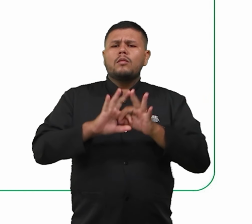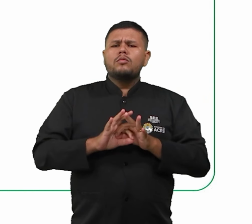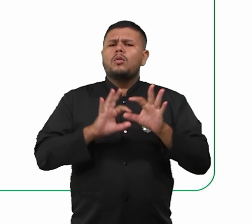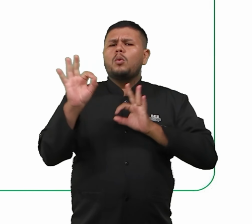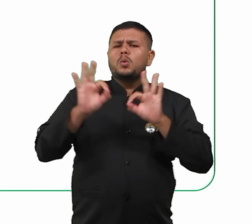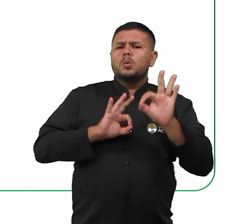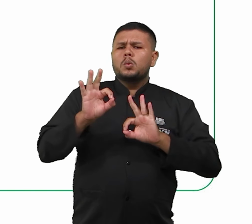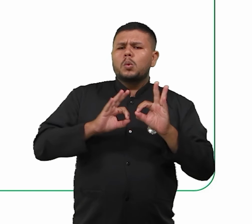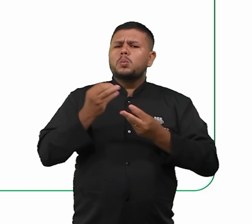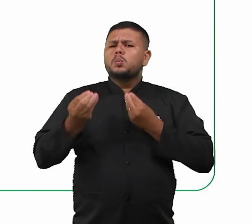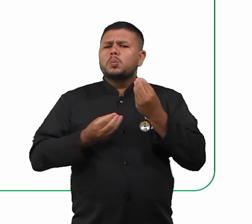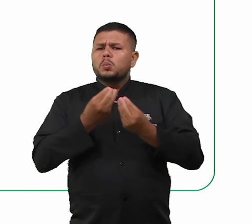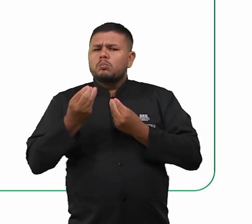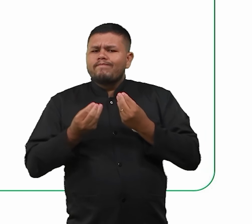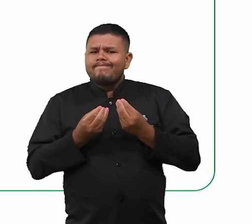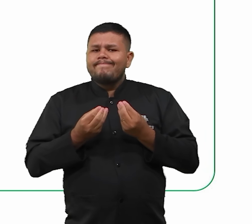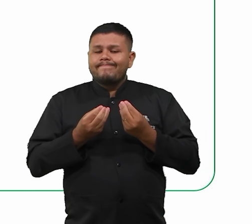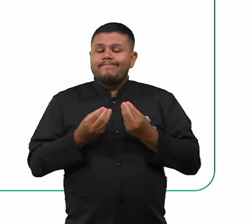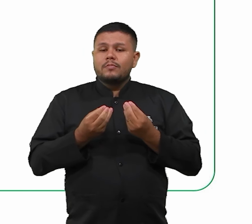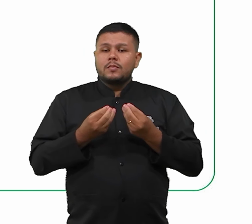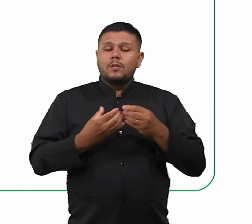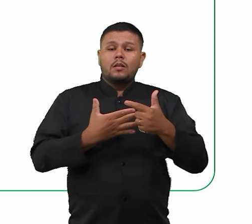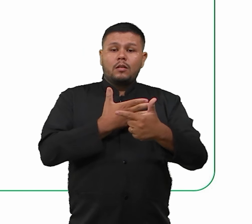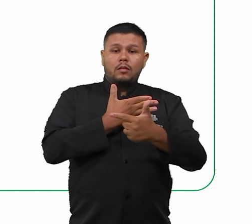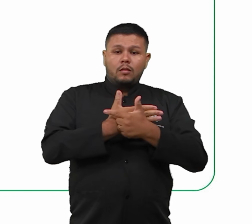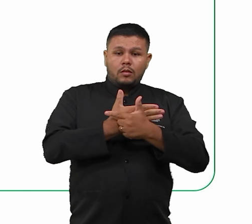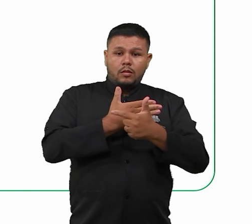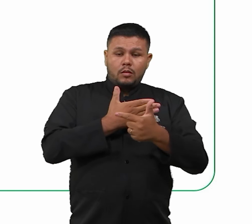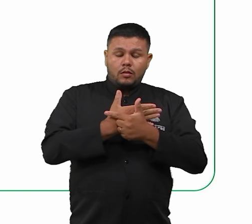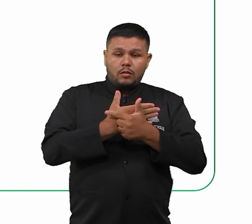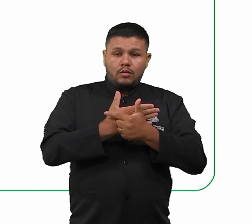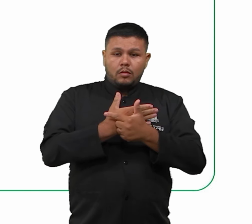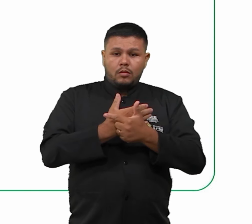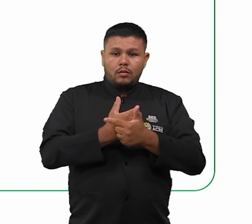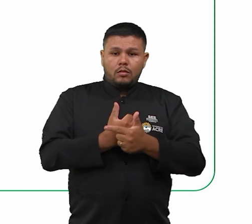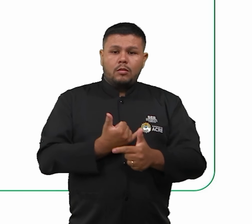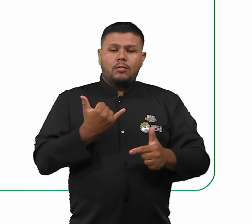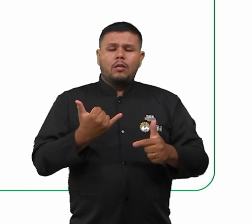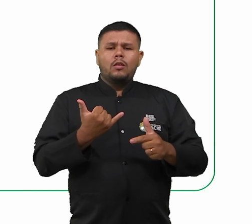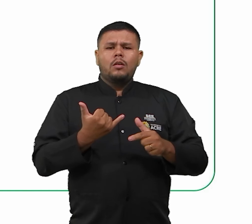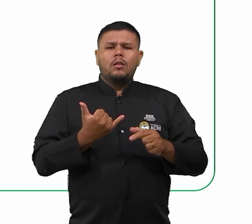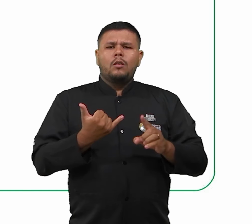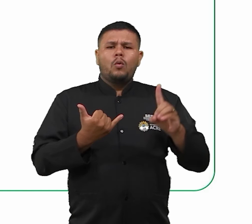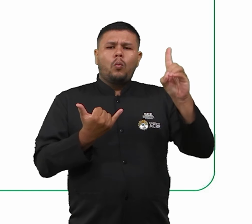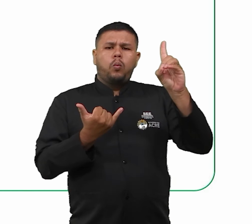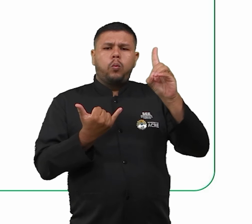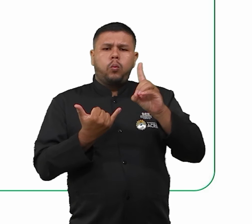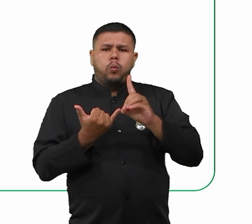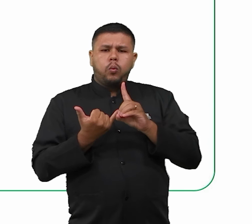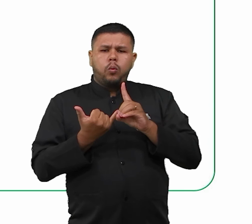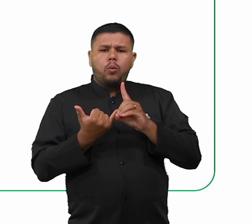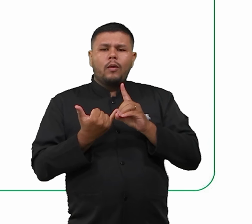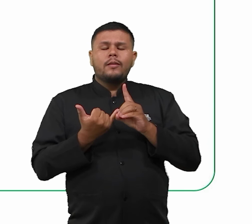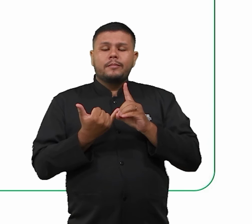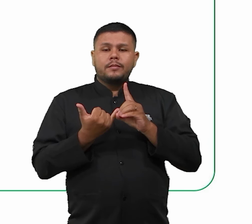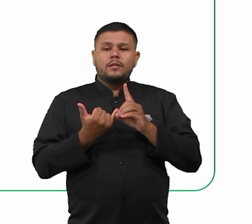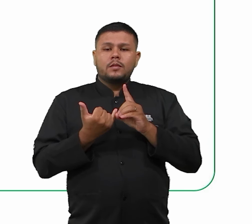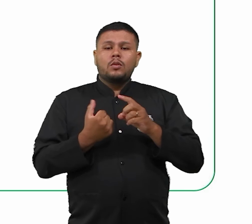Então aqui, completando para vocês, ela tem função de objeto direto. Por quê? O verbo querer, ele pede um